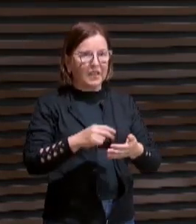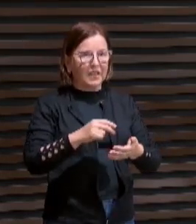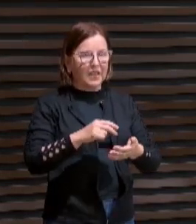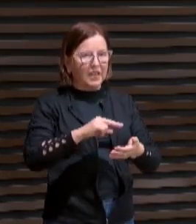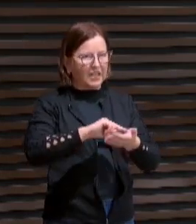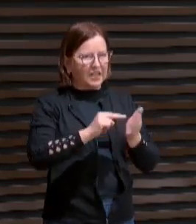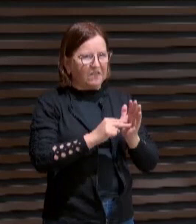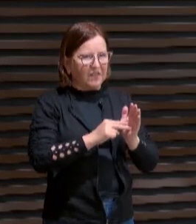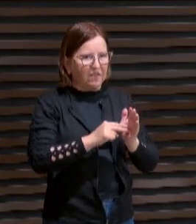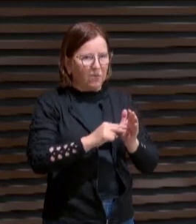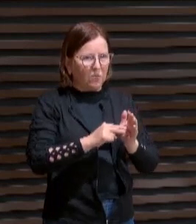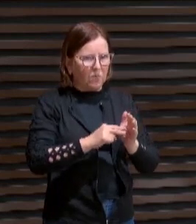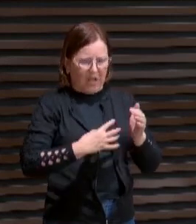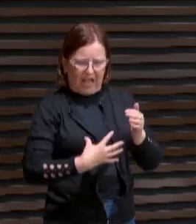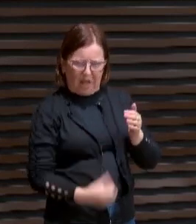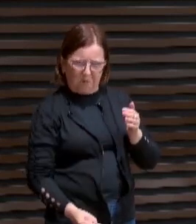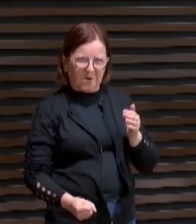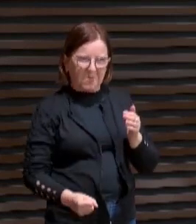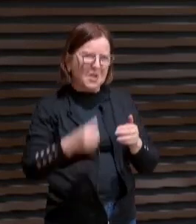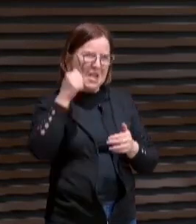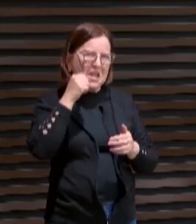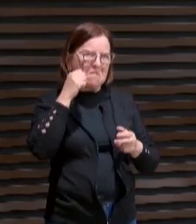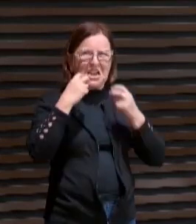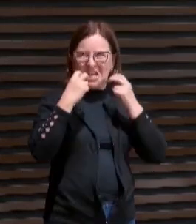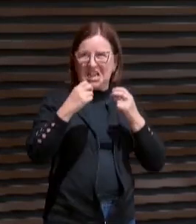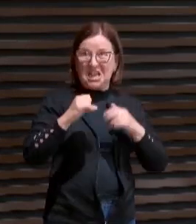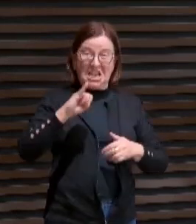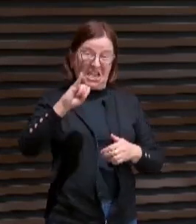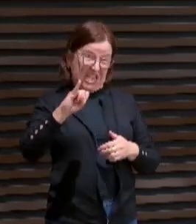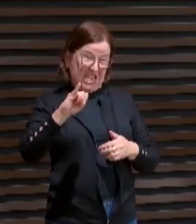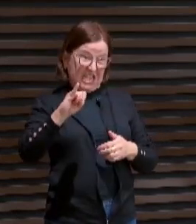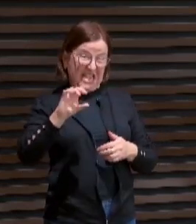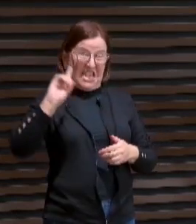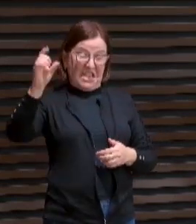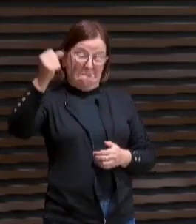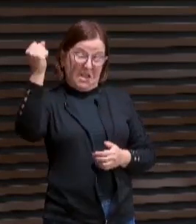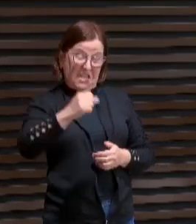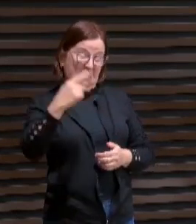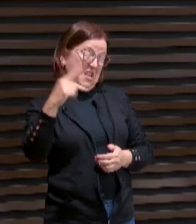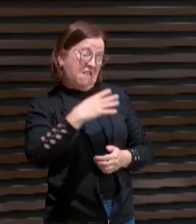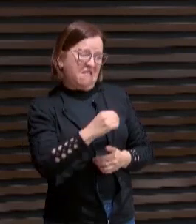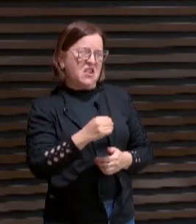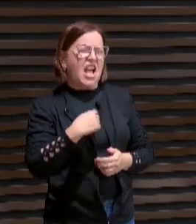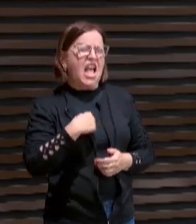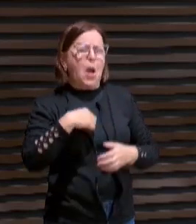E ela gritava: se Deus matou o seu filho, eu posso matar o meu.